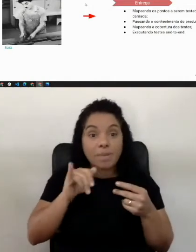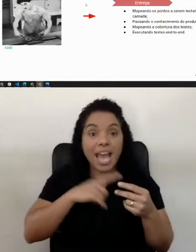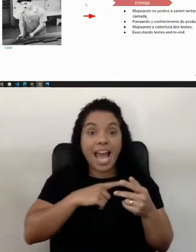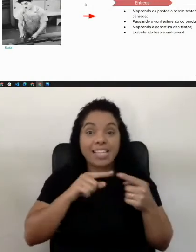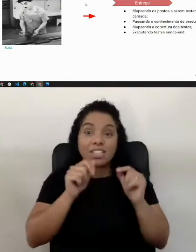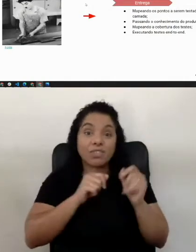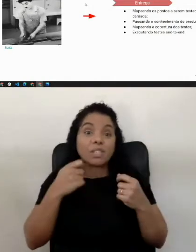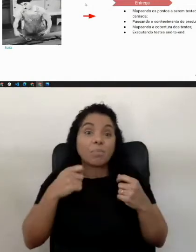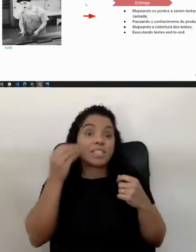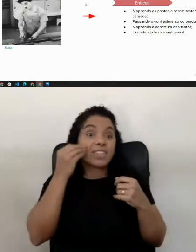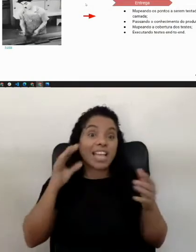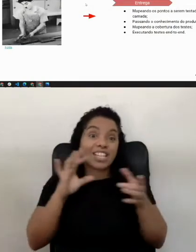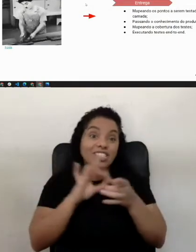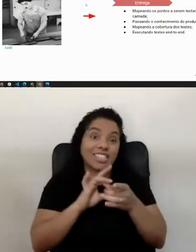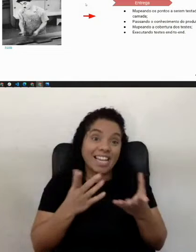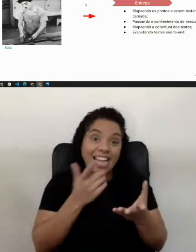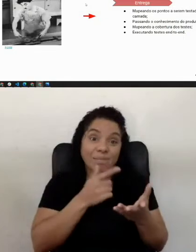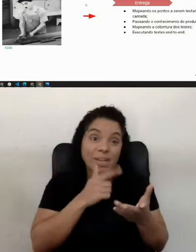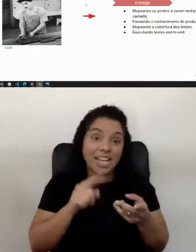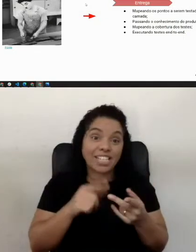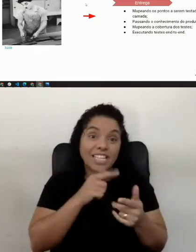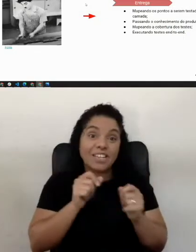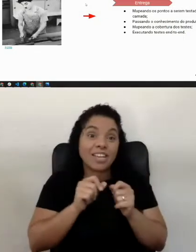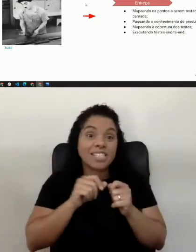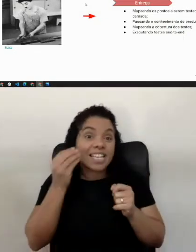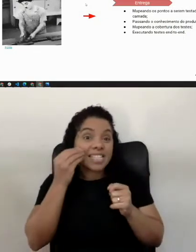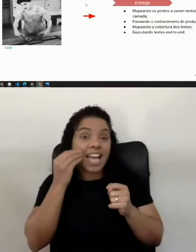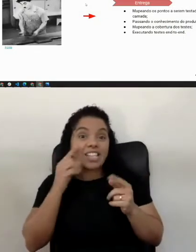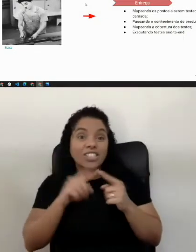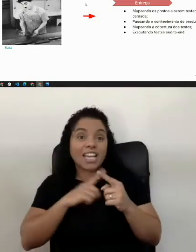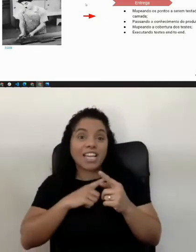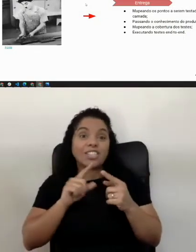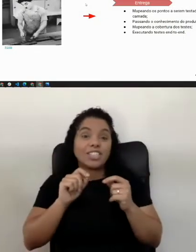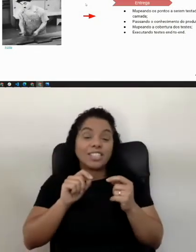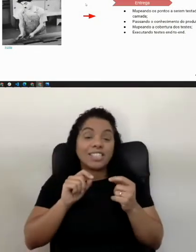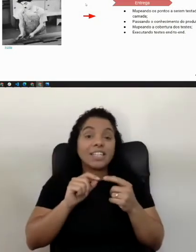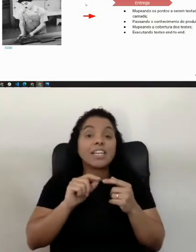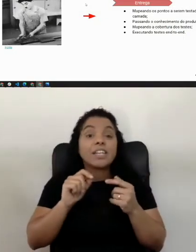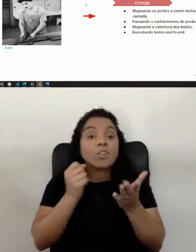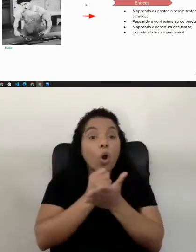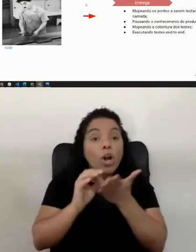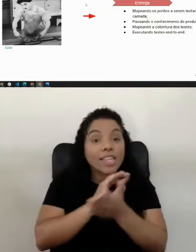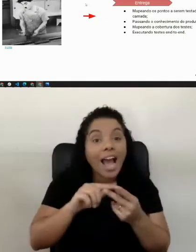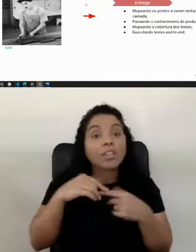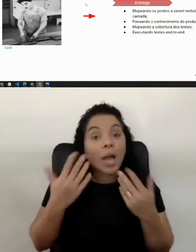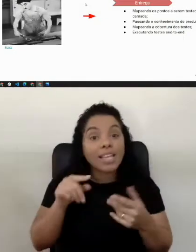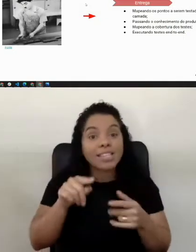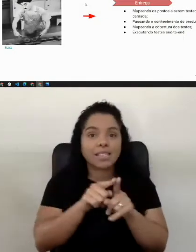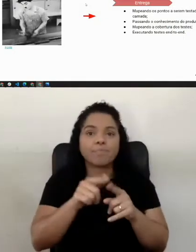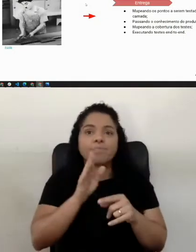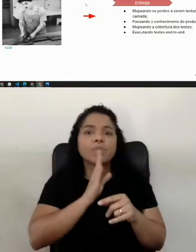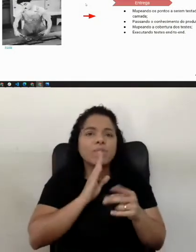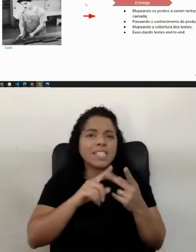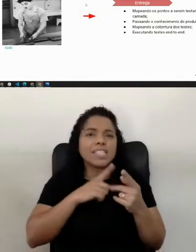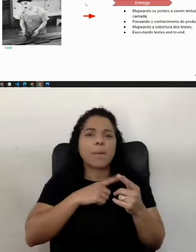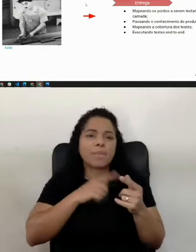preciso fazer um teste integrado para garantir, fazer um teste de contrato. E ainda assim, com o conhecimento